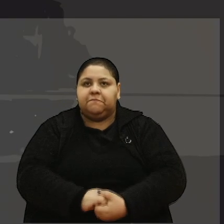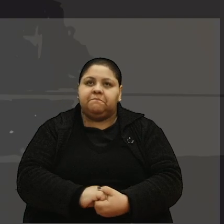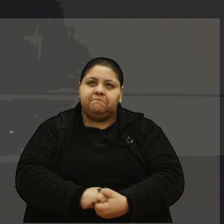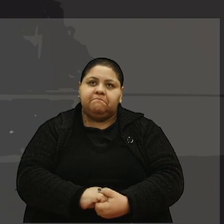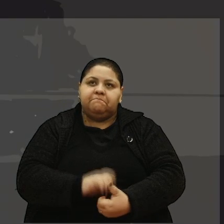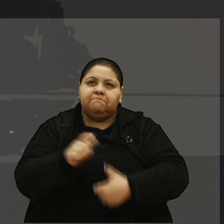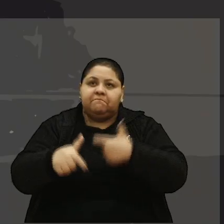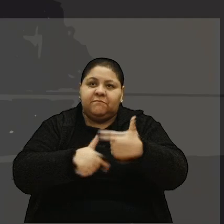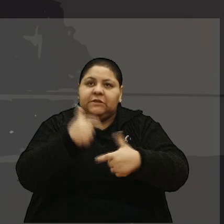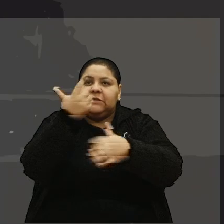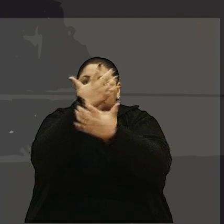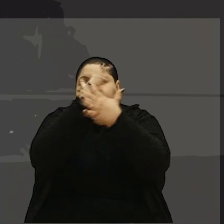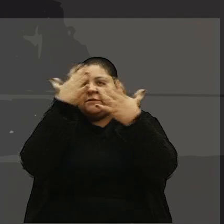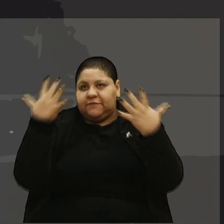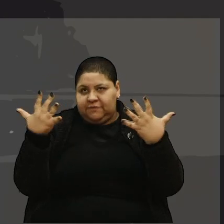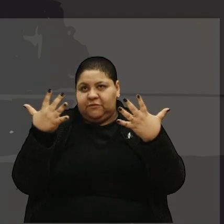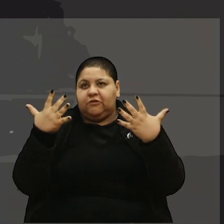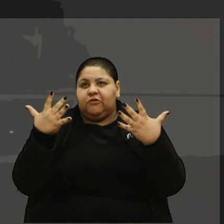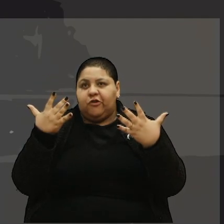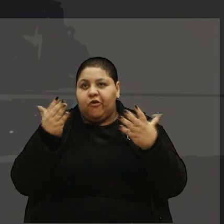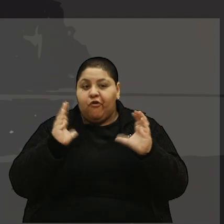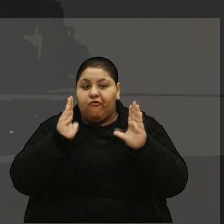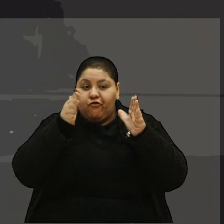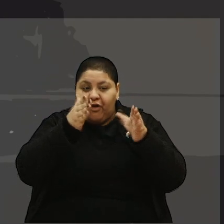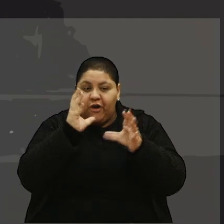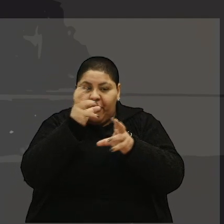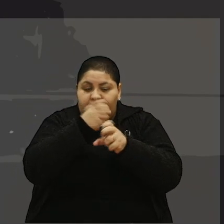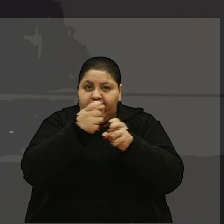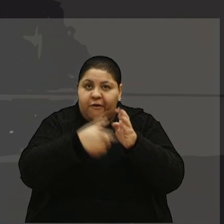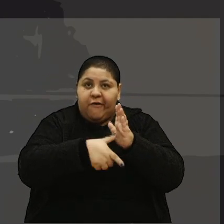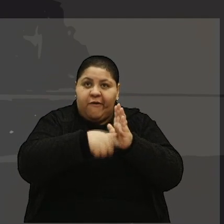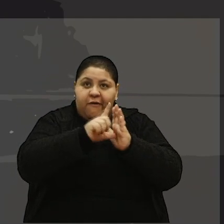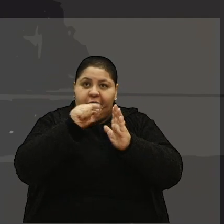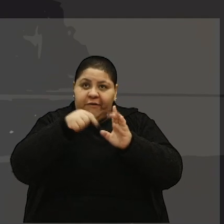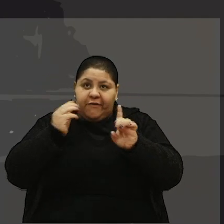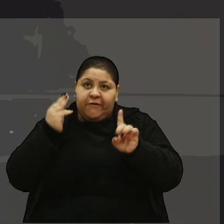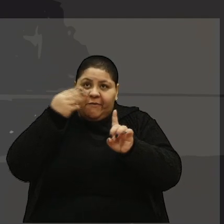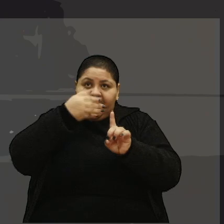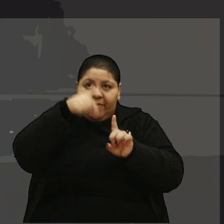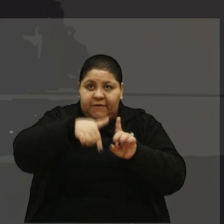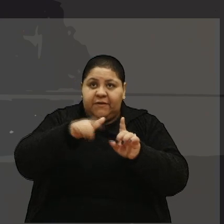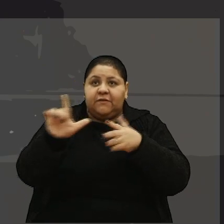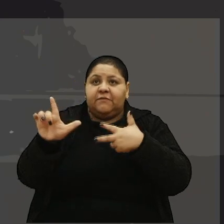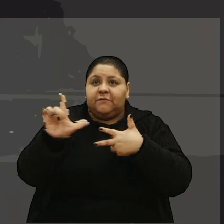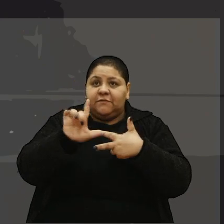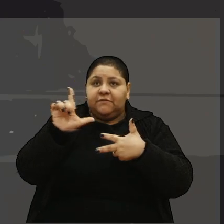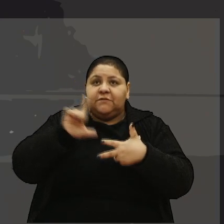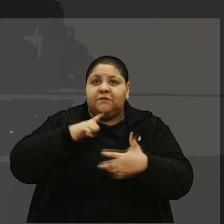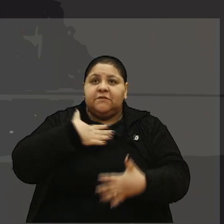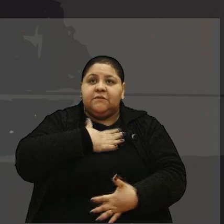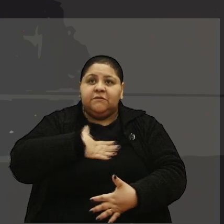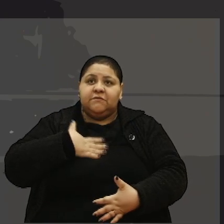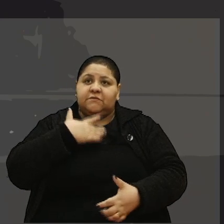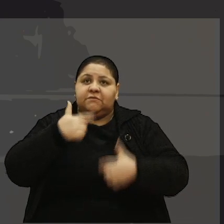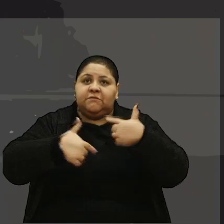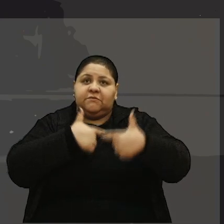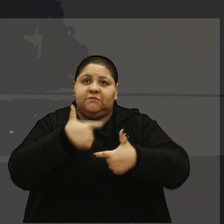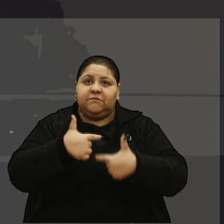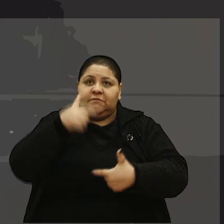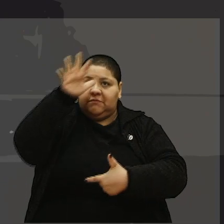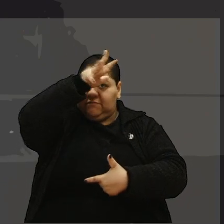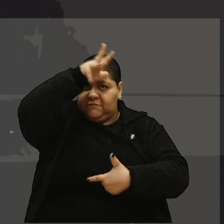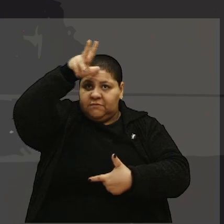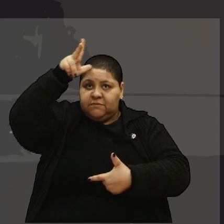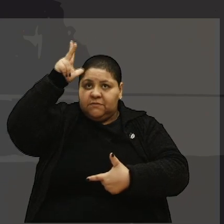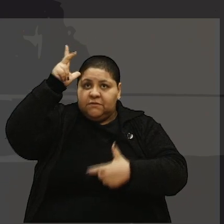Trabalho do meio ambiente na causa animal. Antes de cumprir essa missão aqui no Legislativo, tive o prazer de atuar na Secretaria Municipal